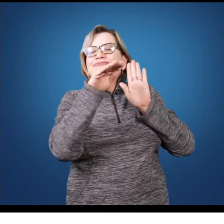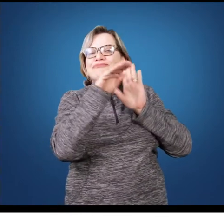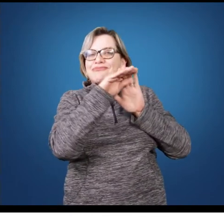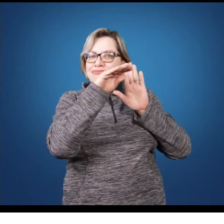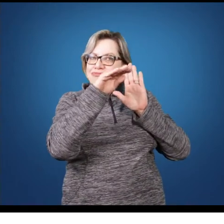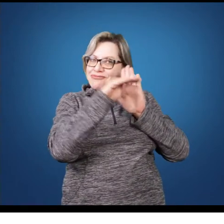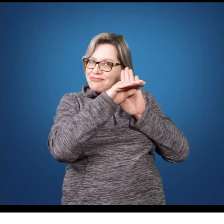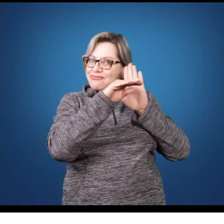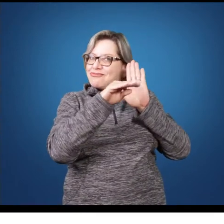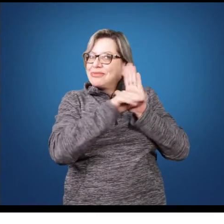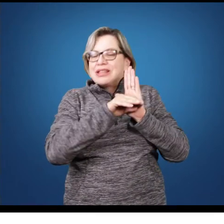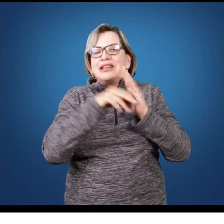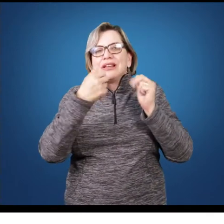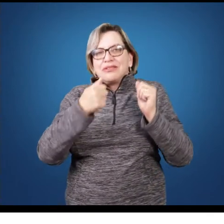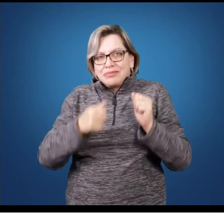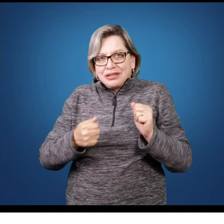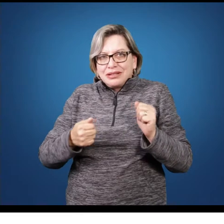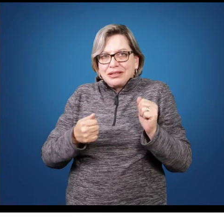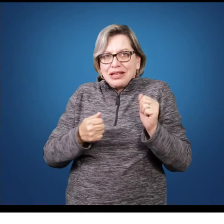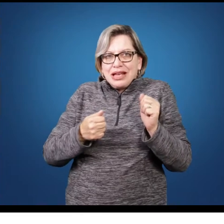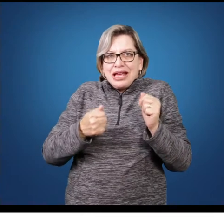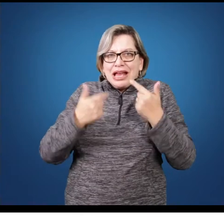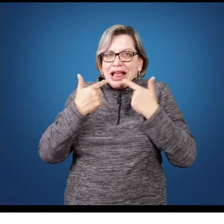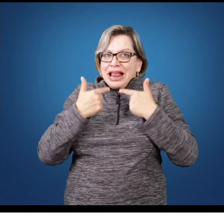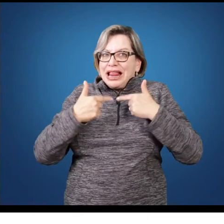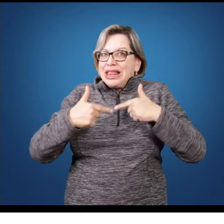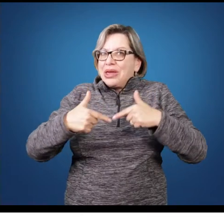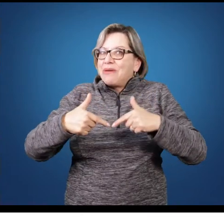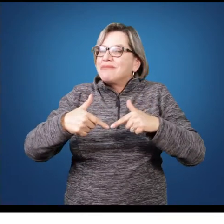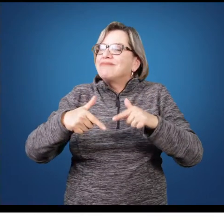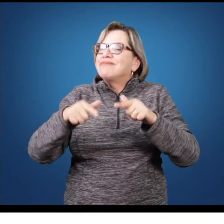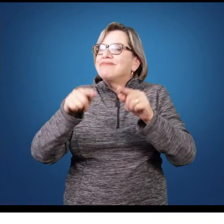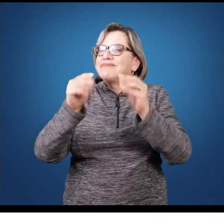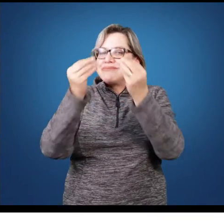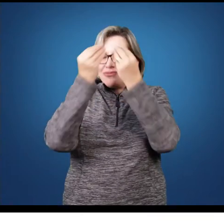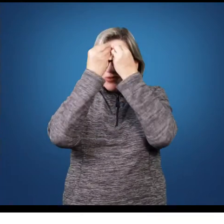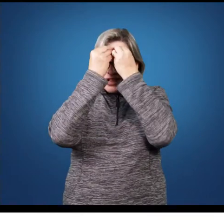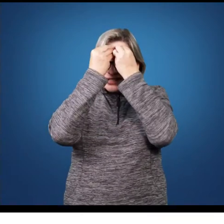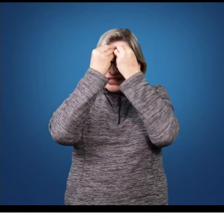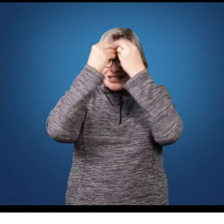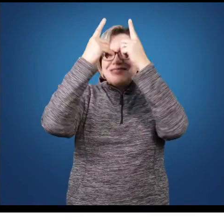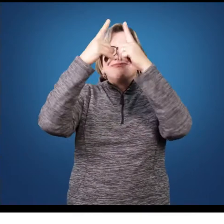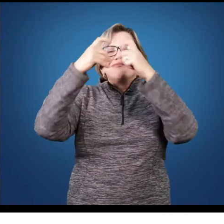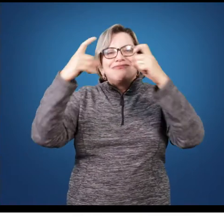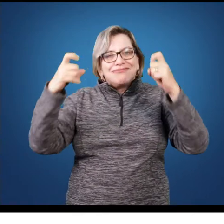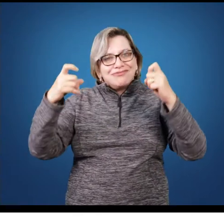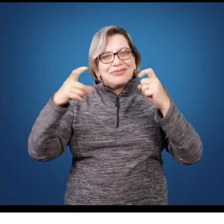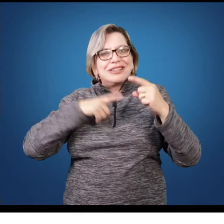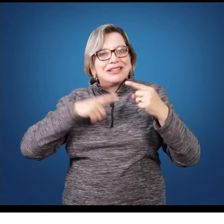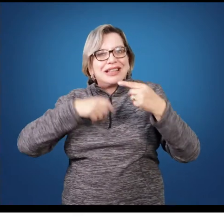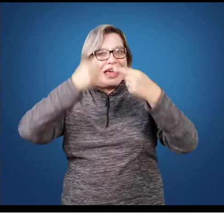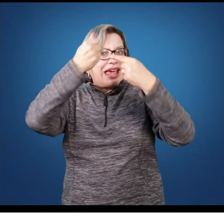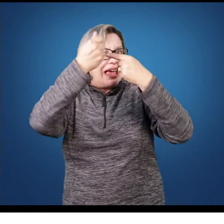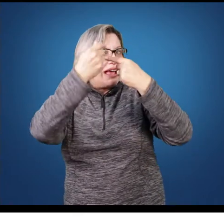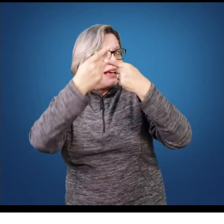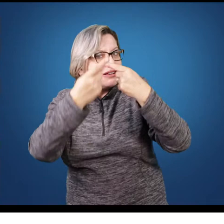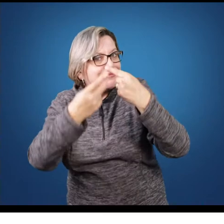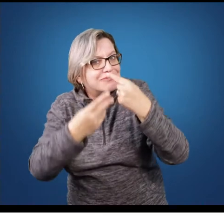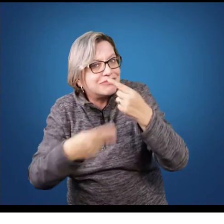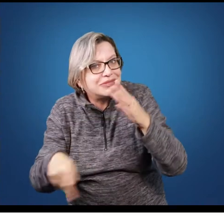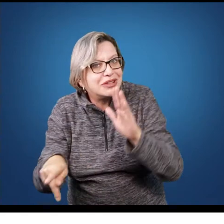pesquisa, ele deve seguir uma linguagem científica, que tem algumas características, como, por